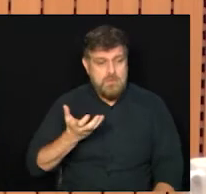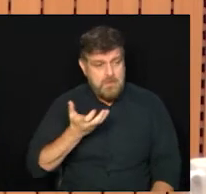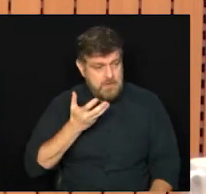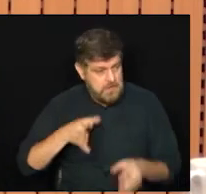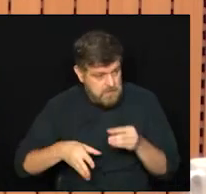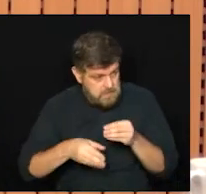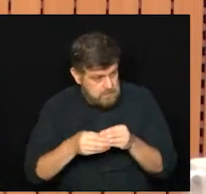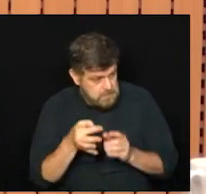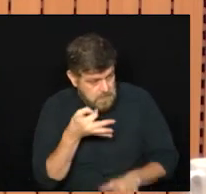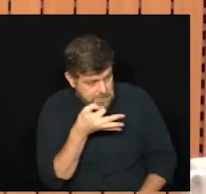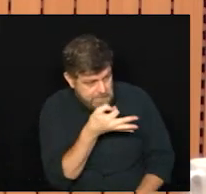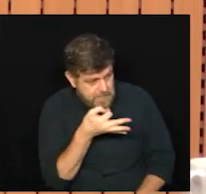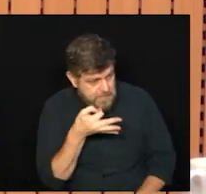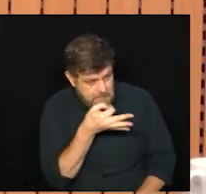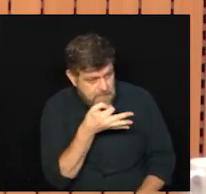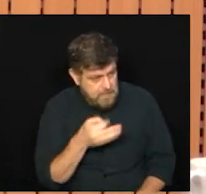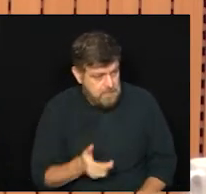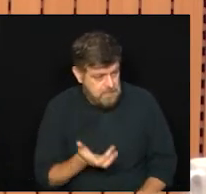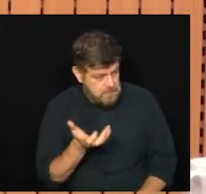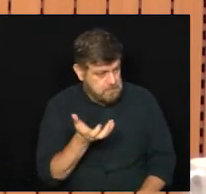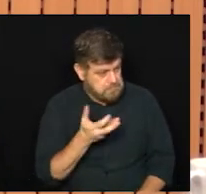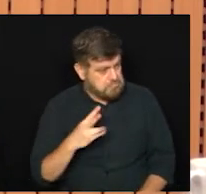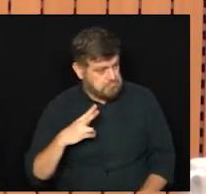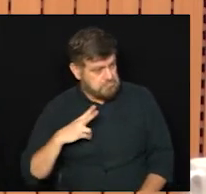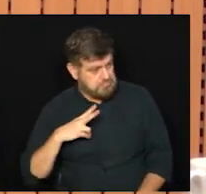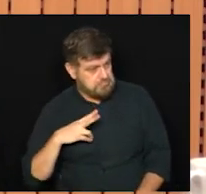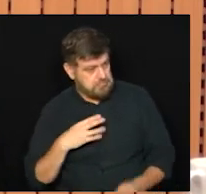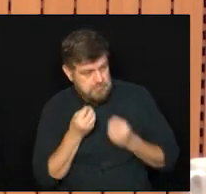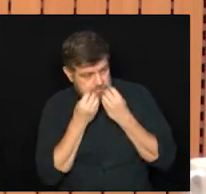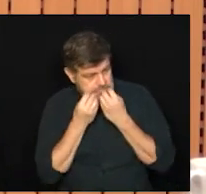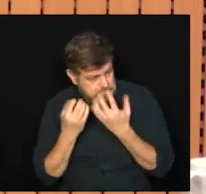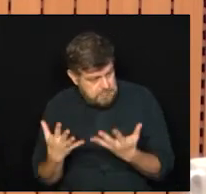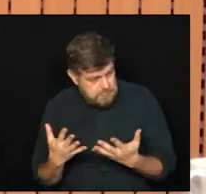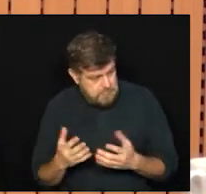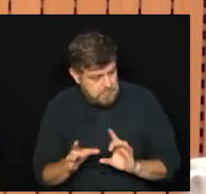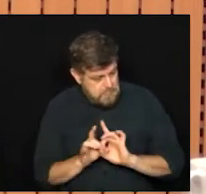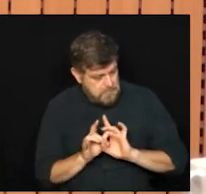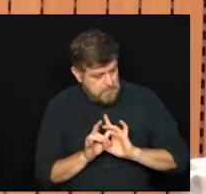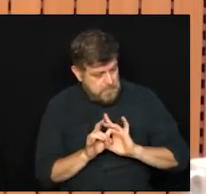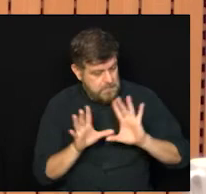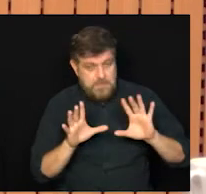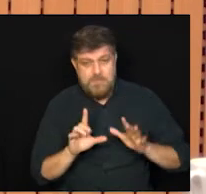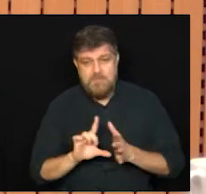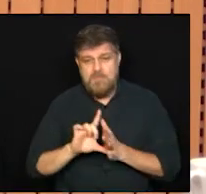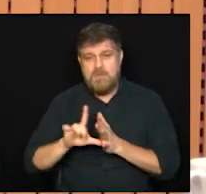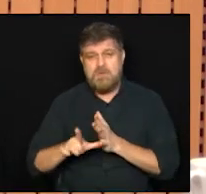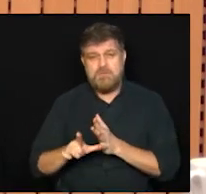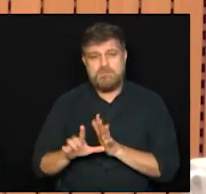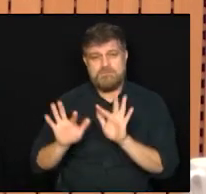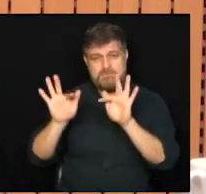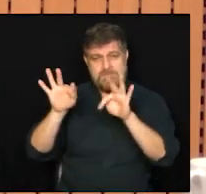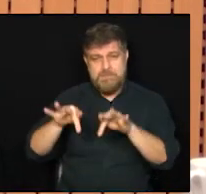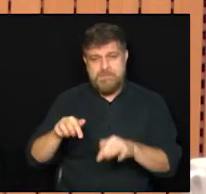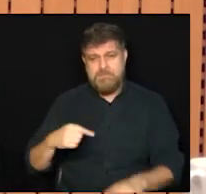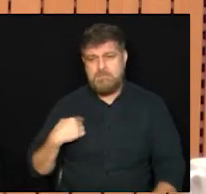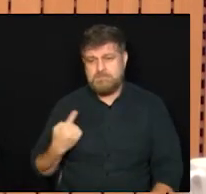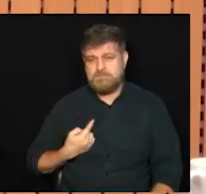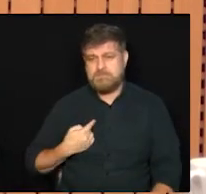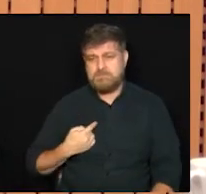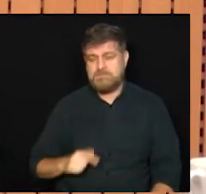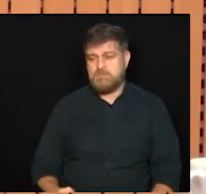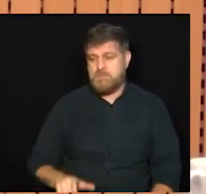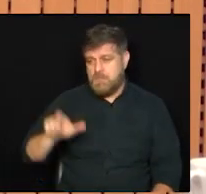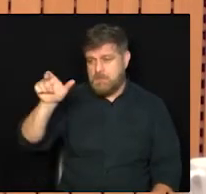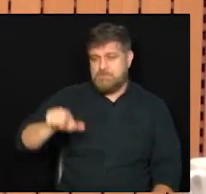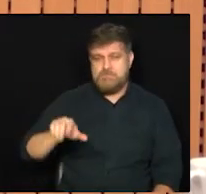alguma manifestação, comentário, à vontade. E depois a gente finaliza com os nossos convidados aí fazendo